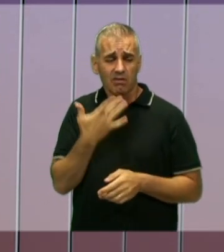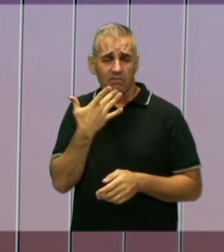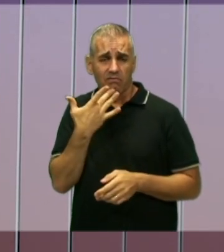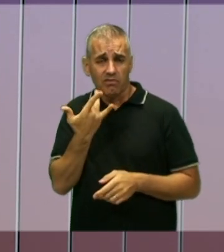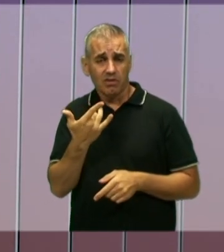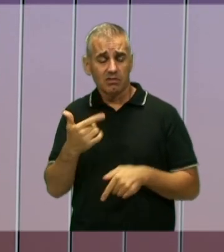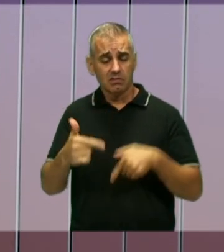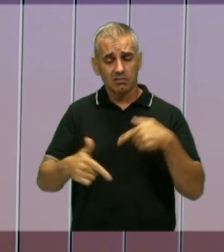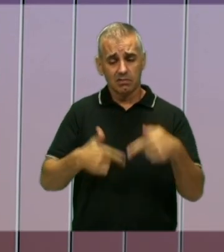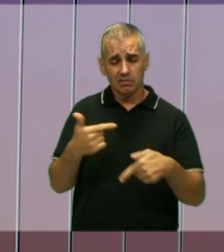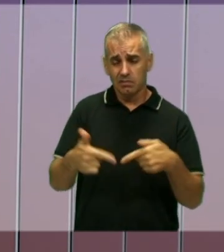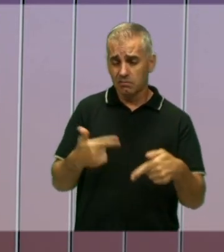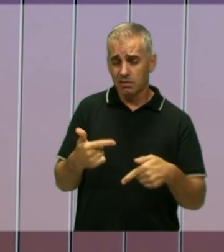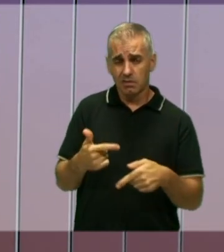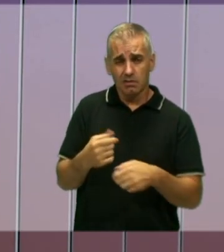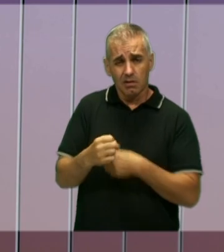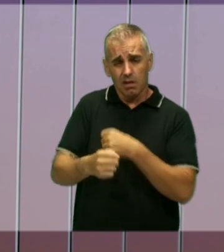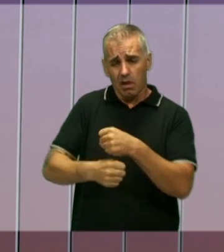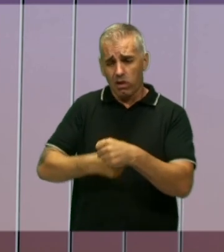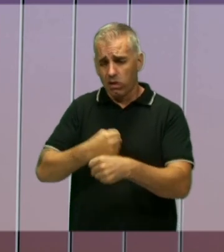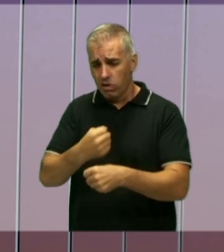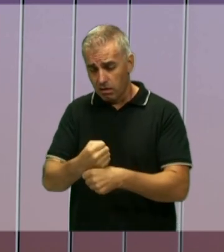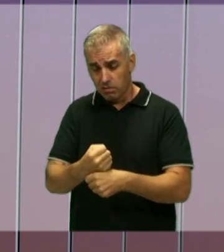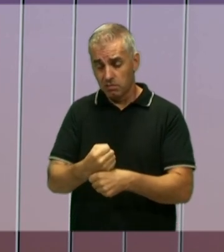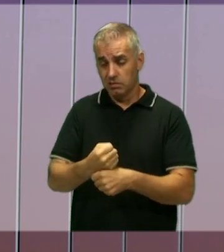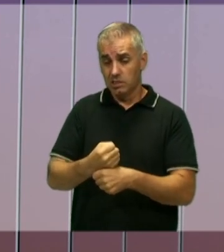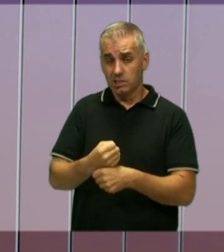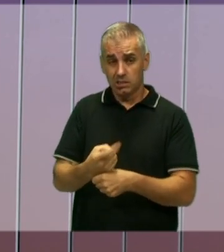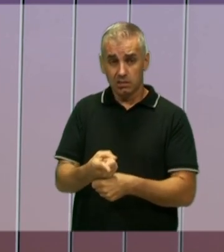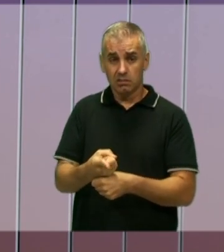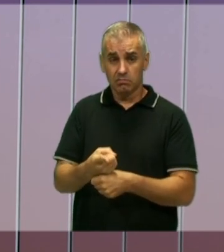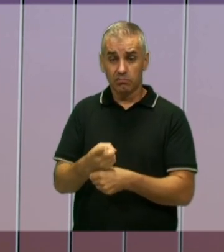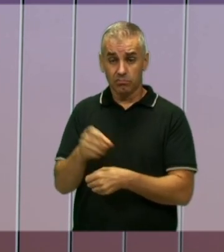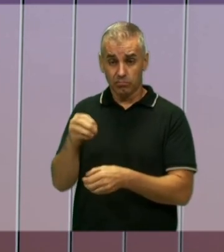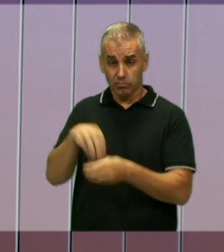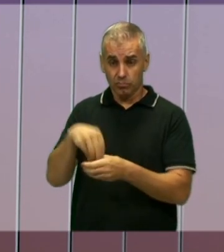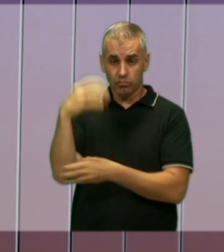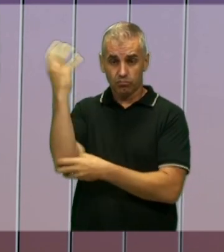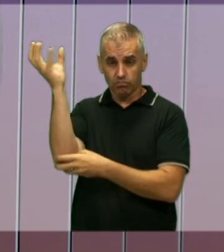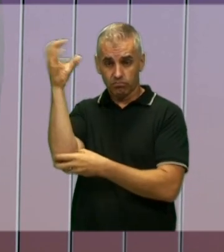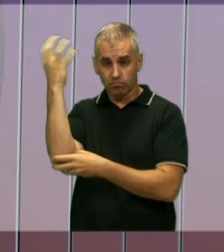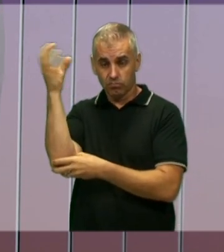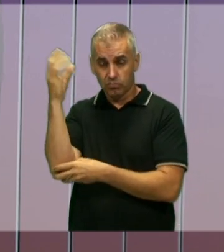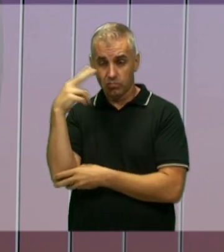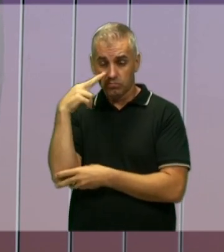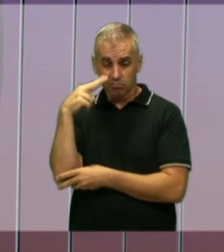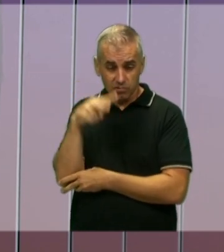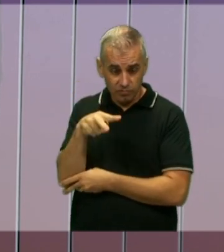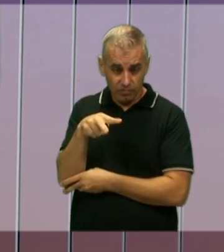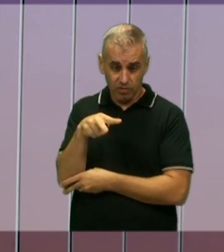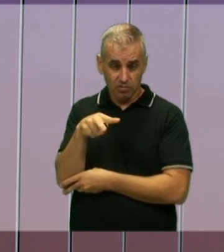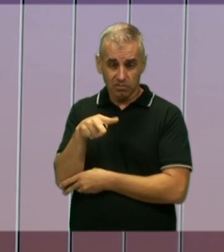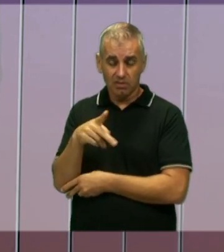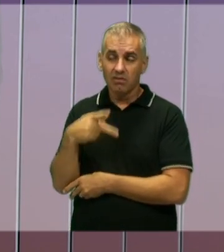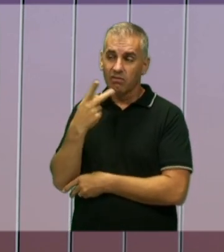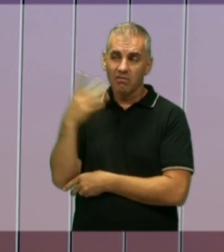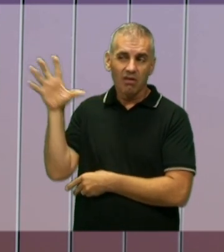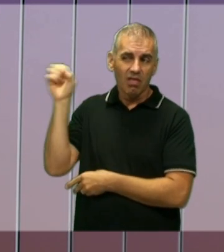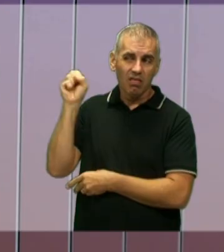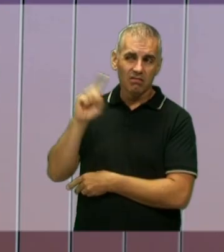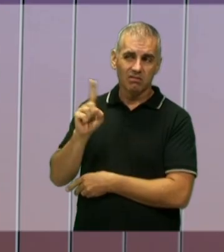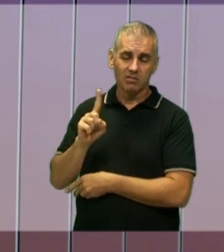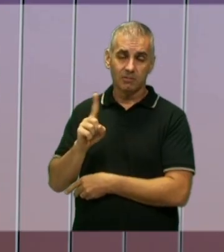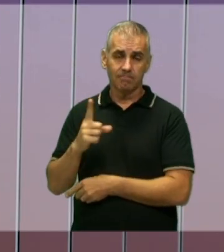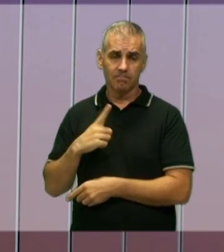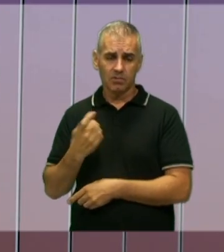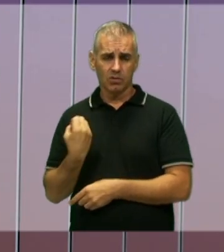muito tempo no SAMU, eu prefiro acreditar naquilo que eu vejo, né, não que eu ouço falar. E trabalhando com esses dados, com números, a